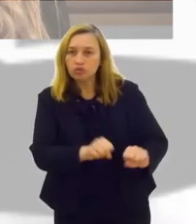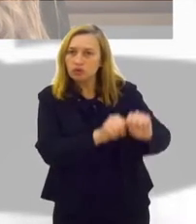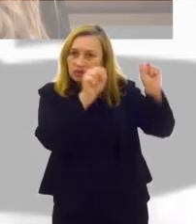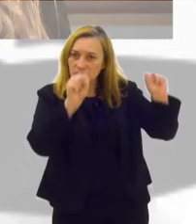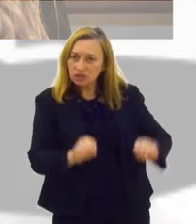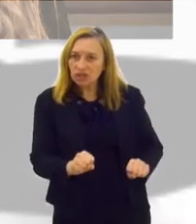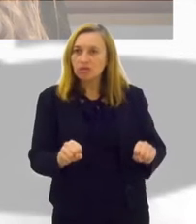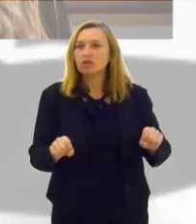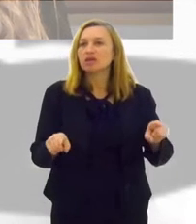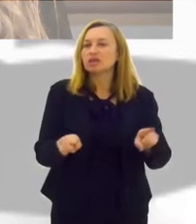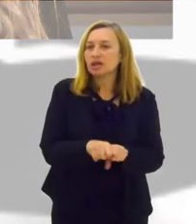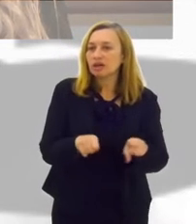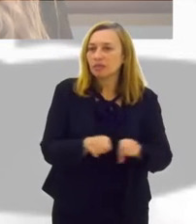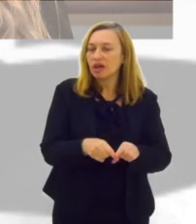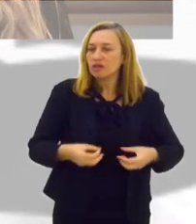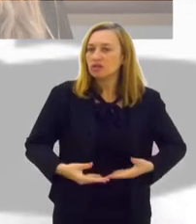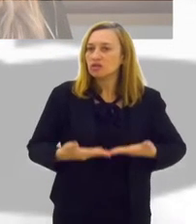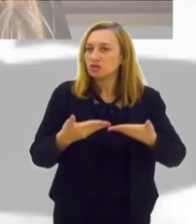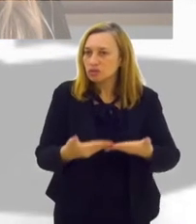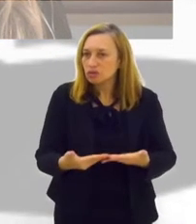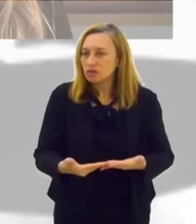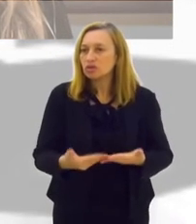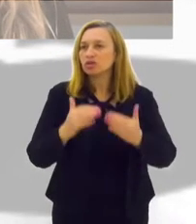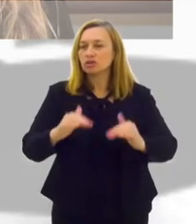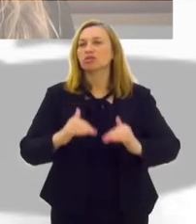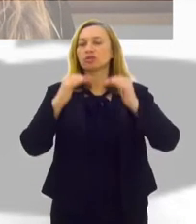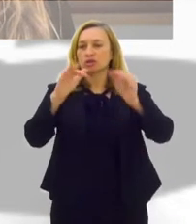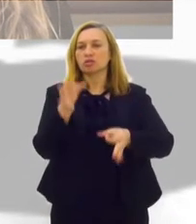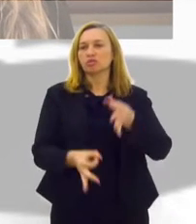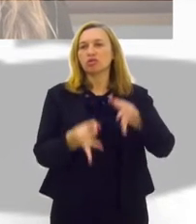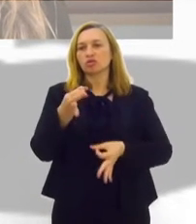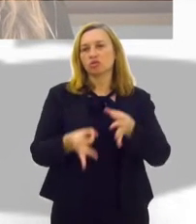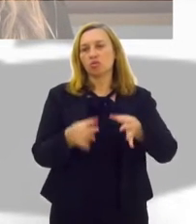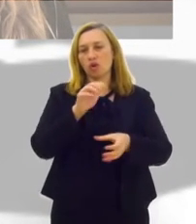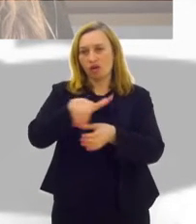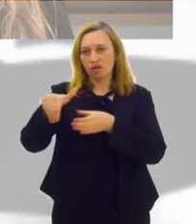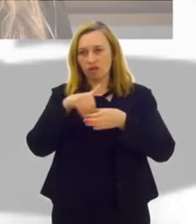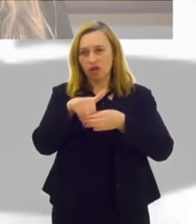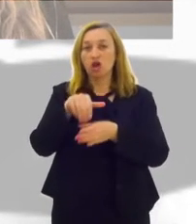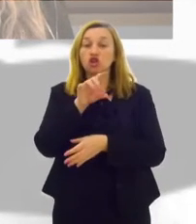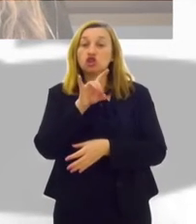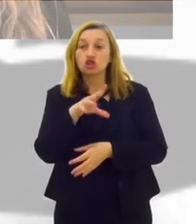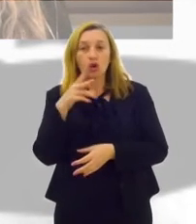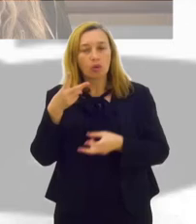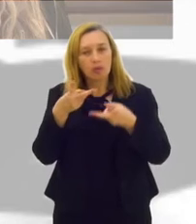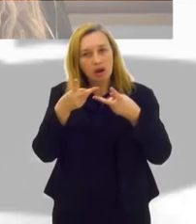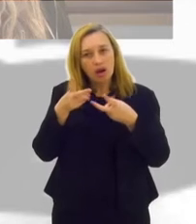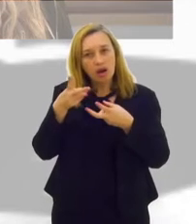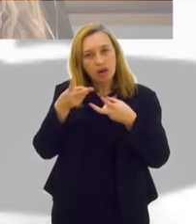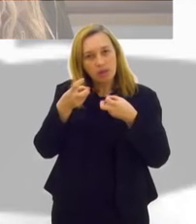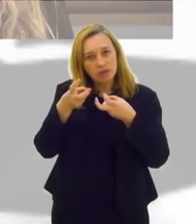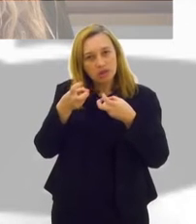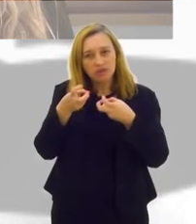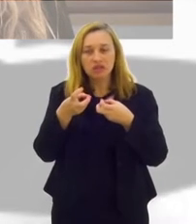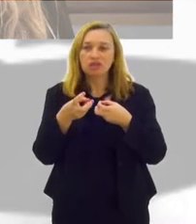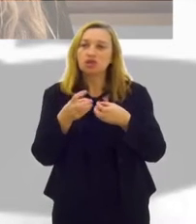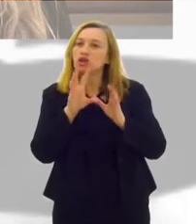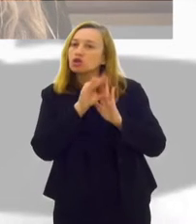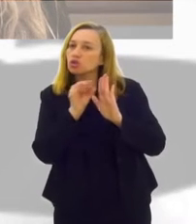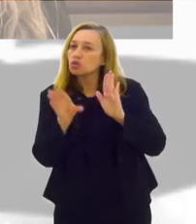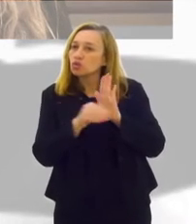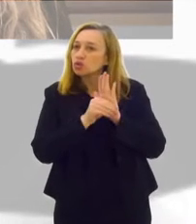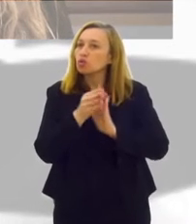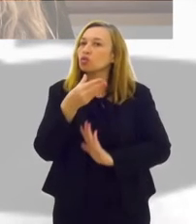outro sistema que foi disponibilizado pelo Tribunal Superior Eleitoral, que é só para verificação